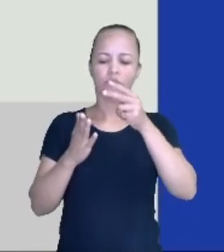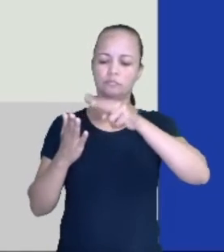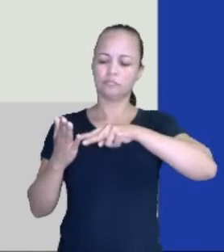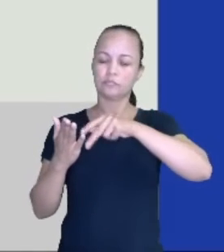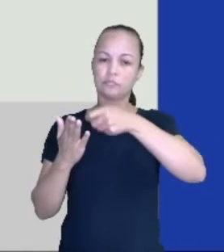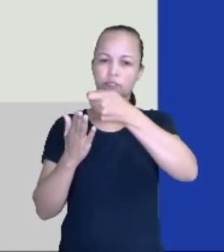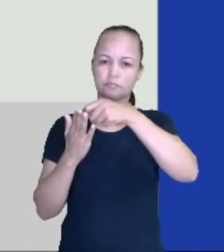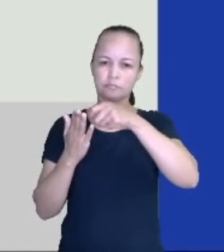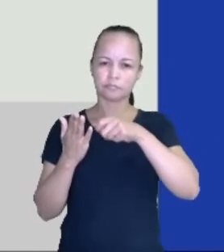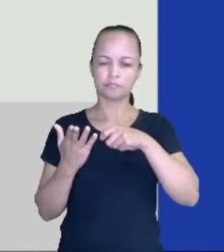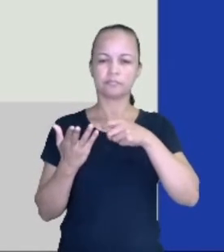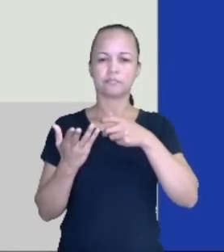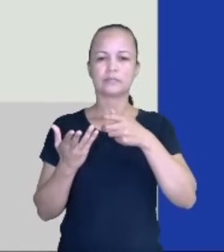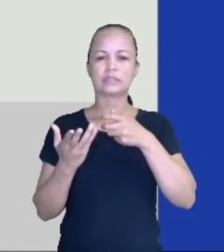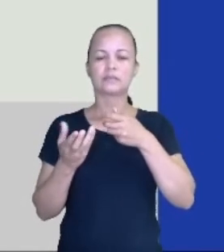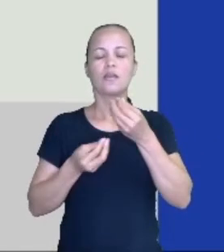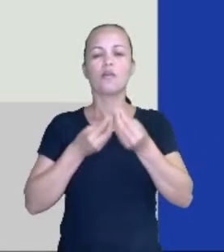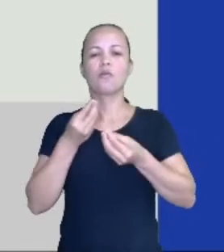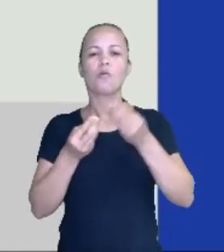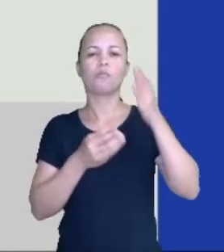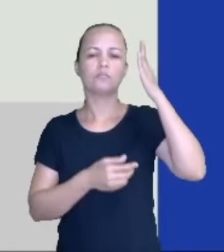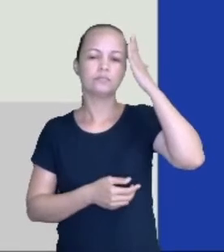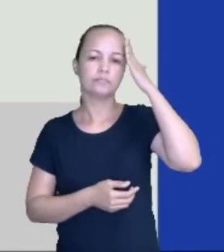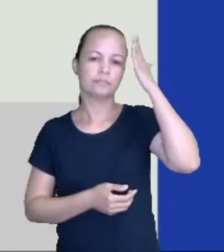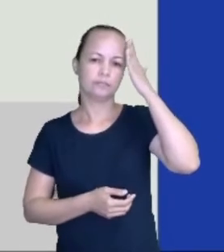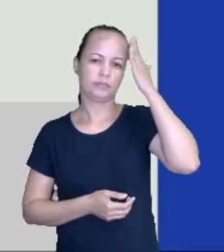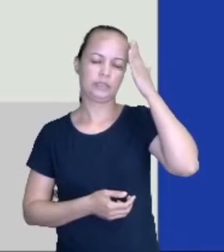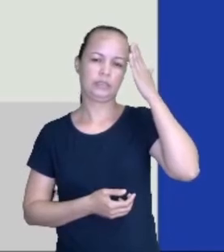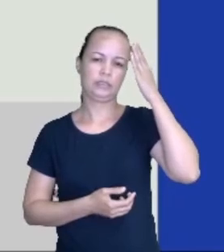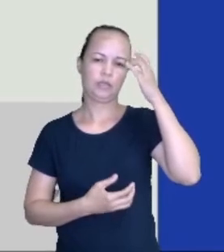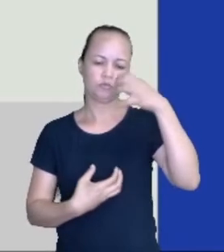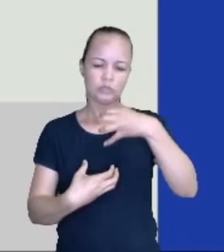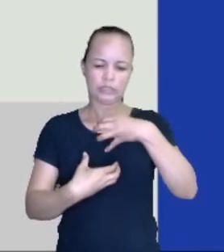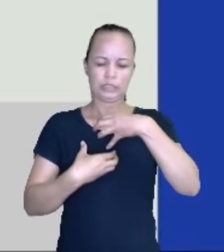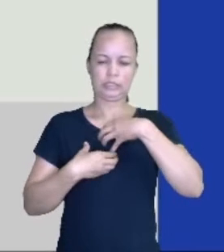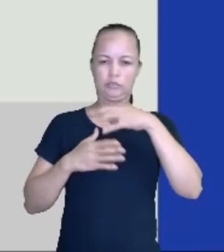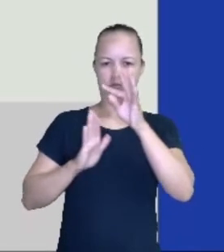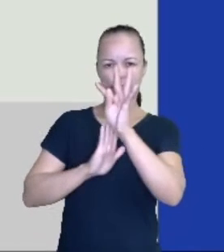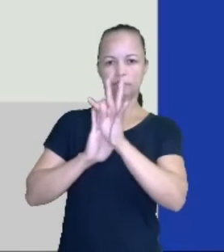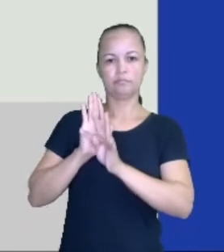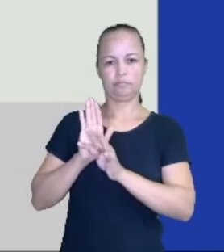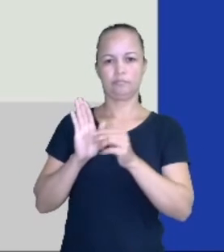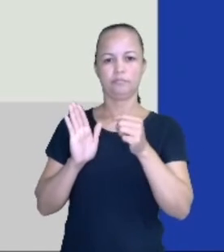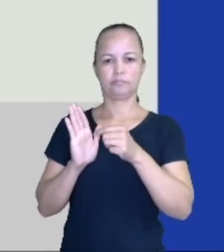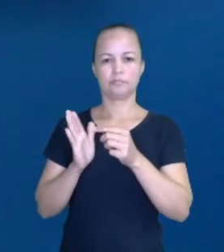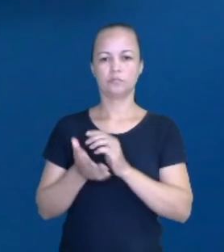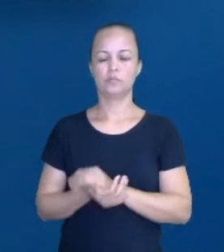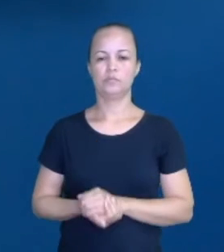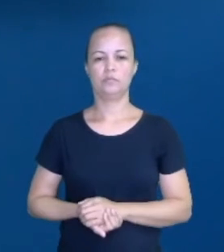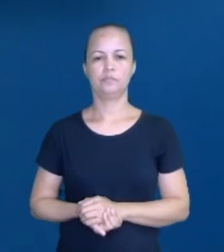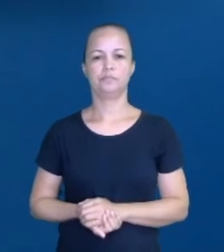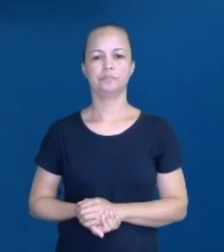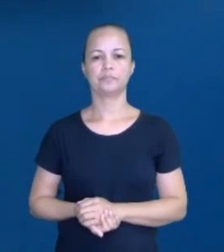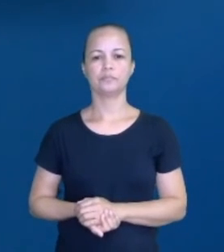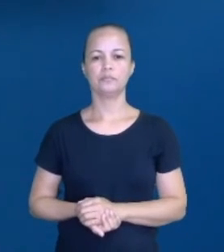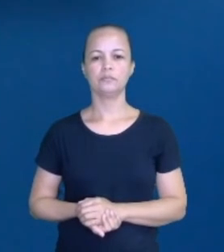nos ajuda a compreender o sentido do texto.